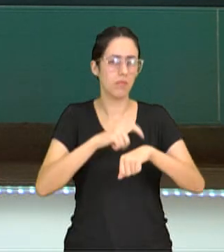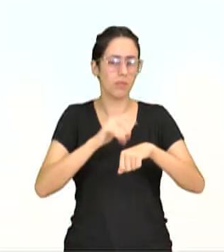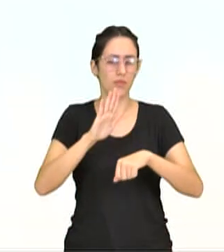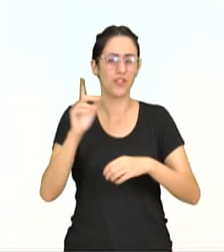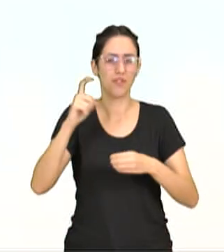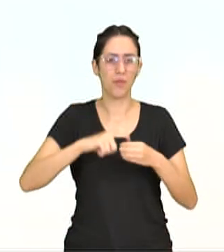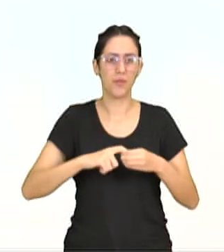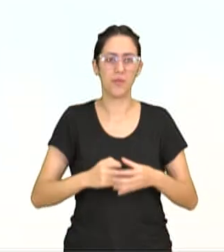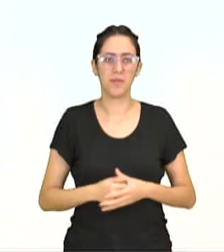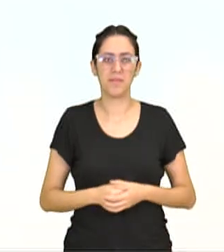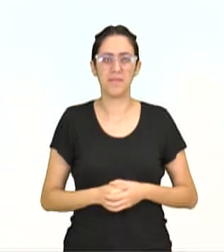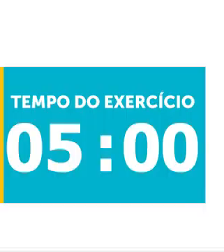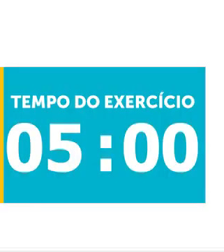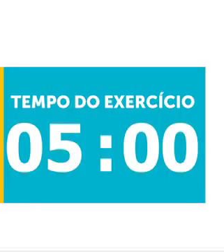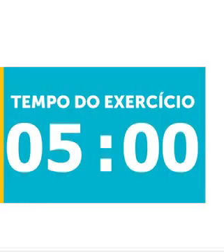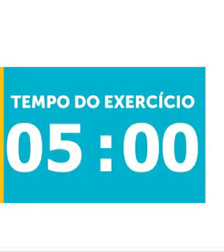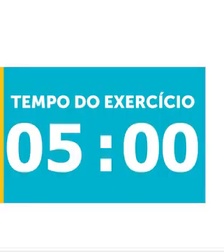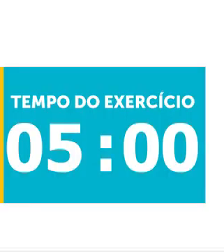já volto.